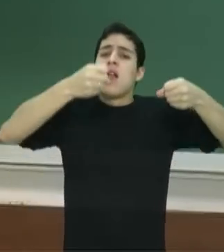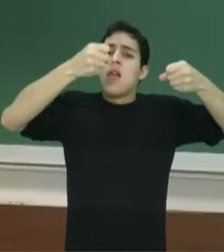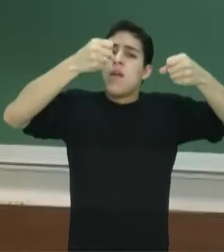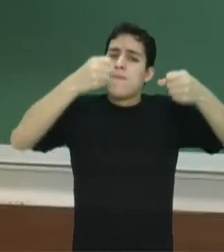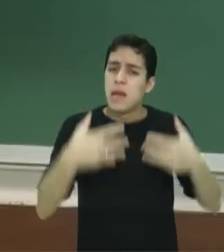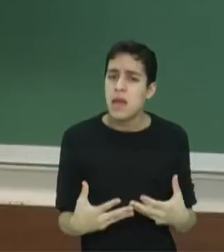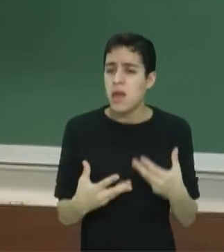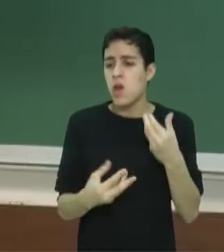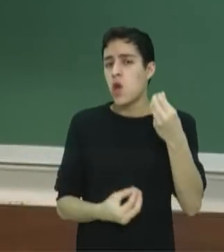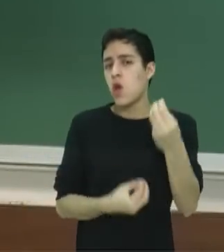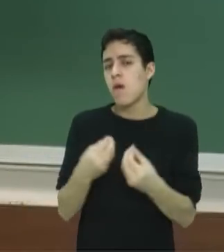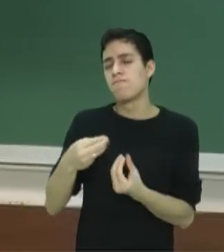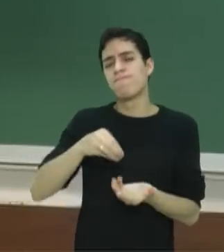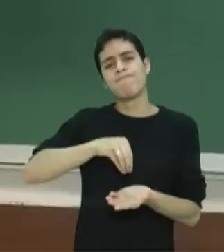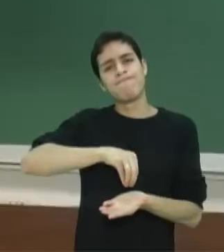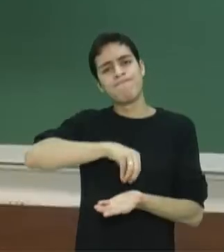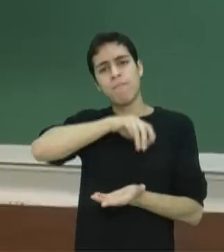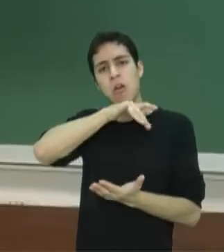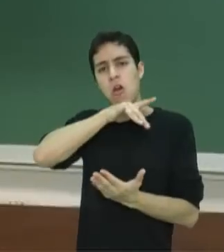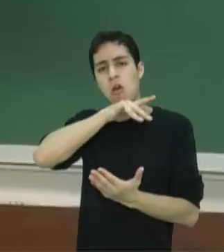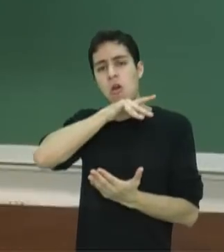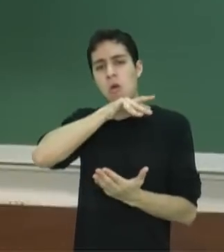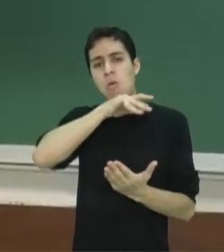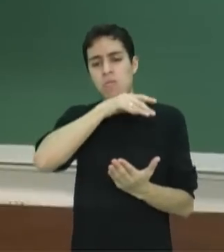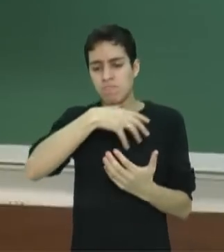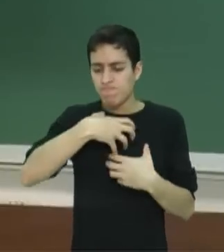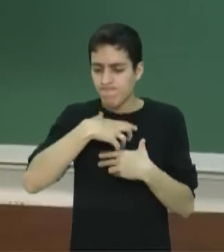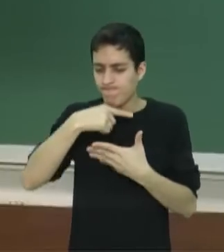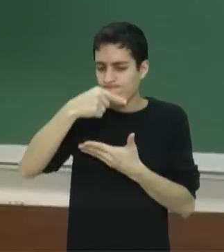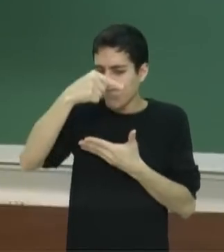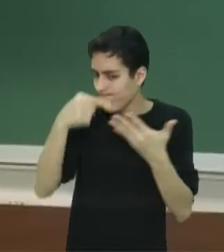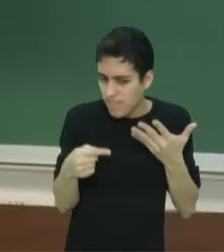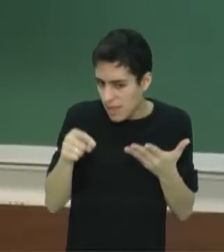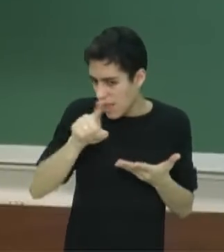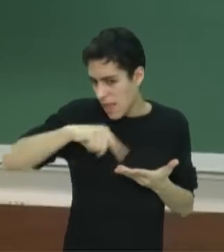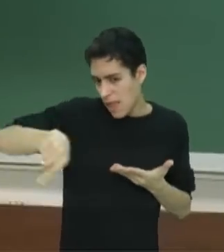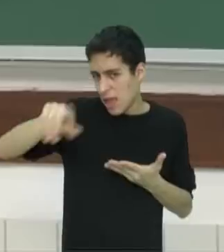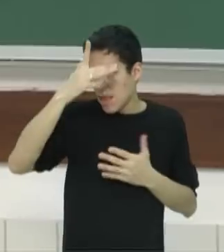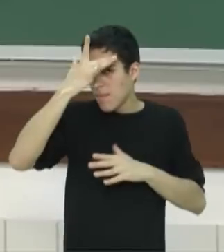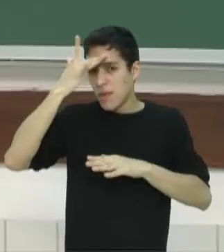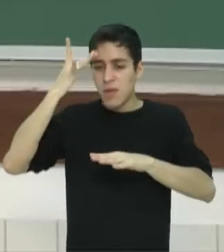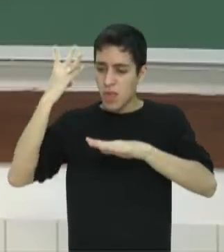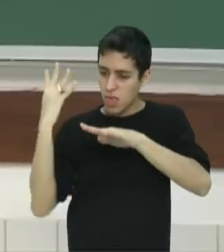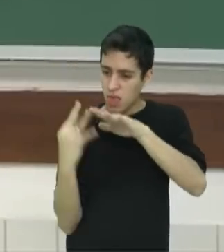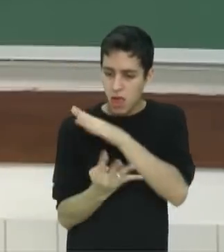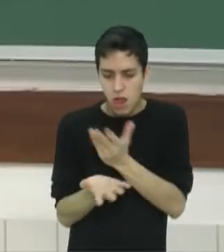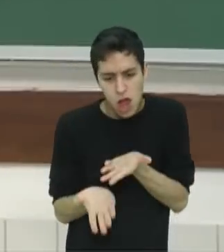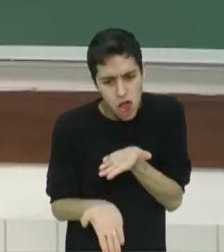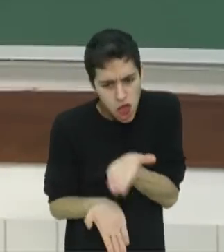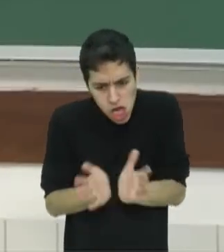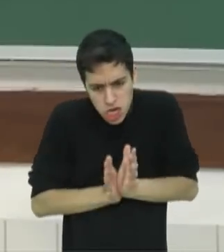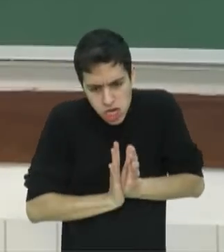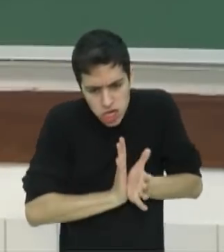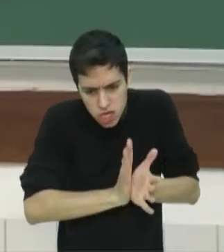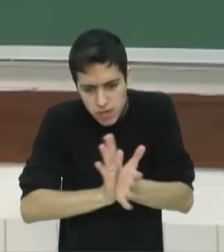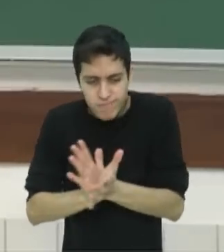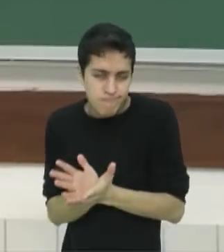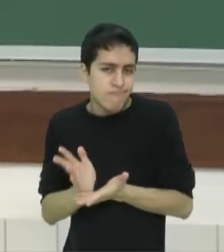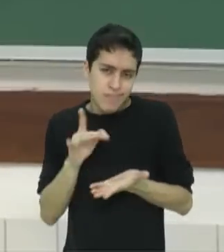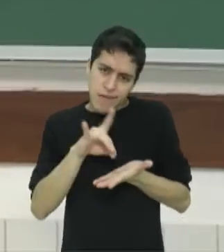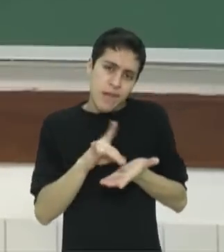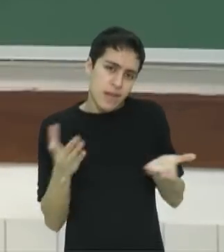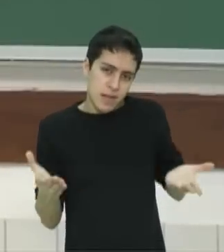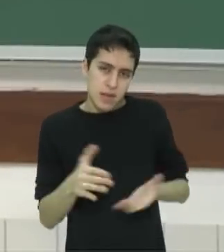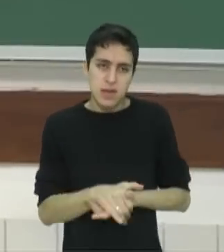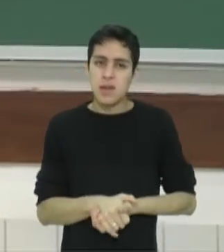condições ruins na perspectiva do autor em que os imigrantes eram tratados e que de fato se era comprovada. Vamos